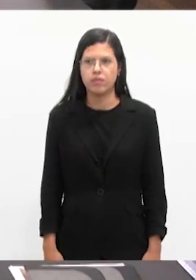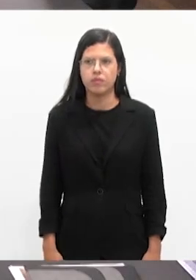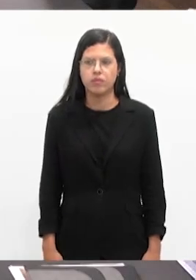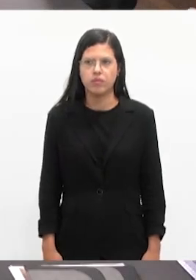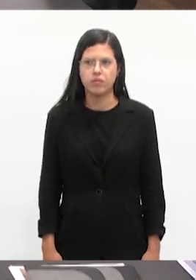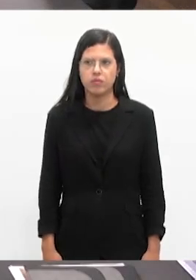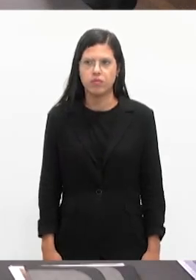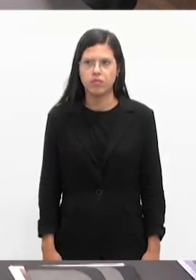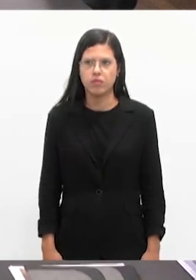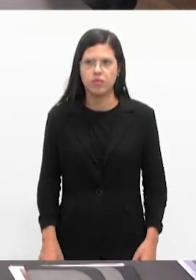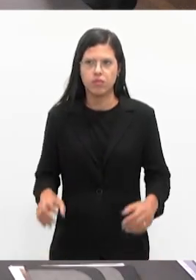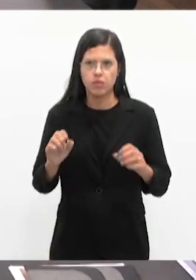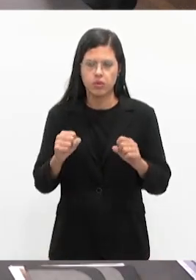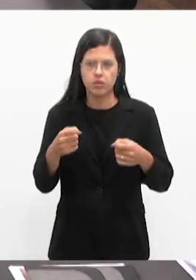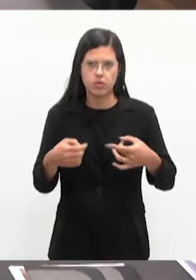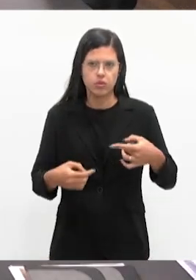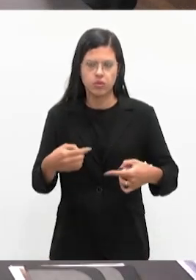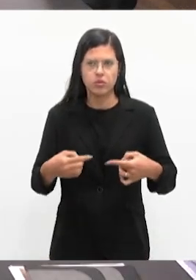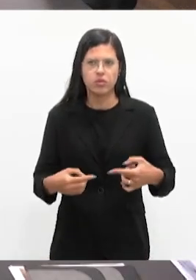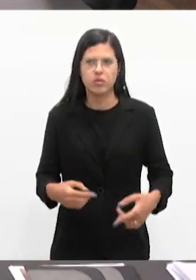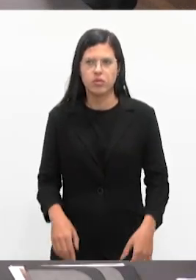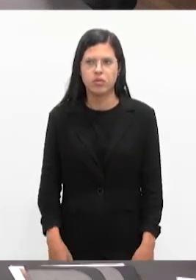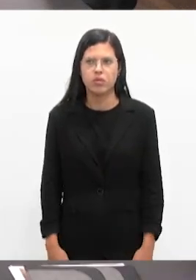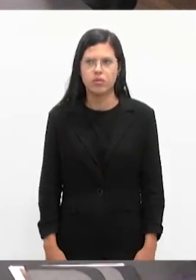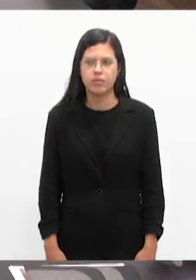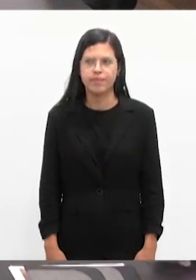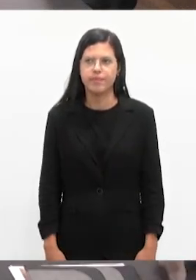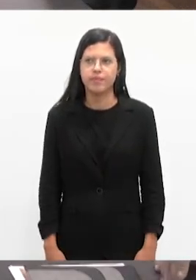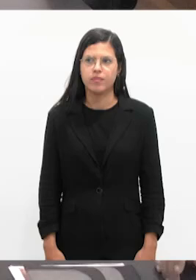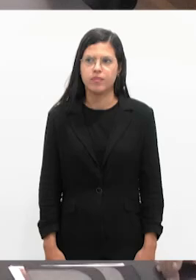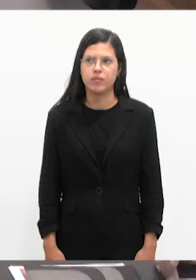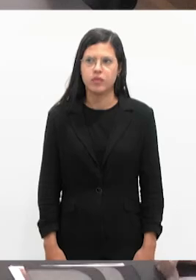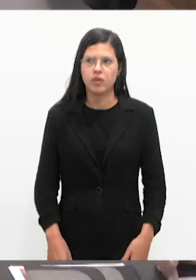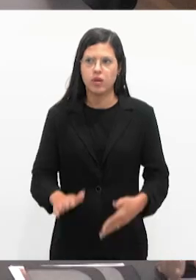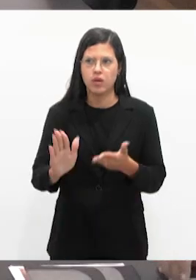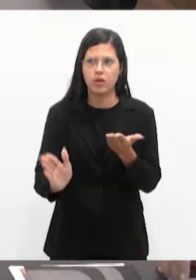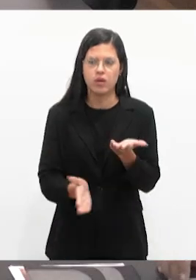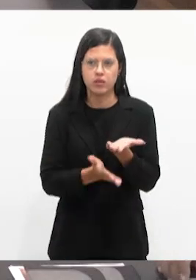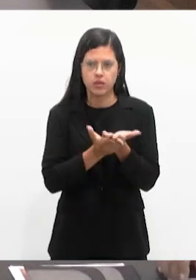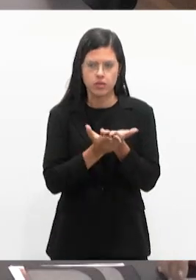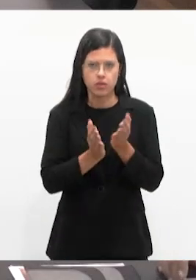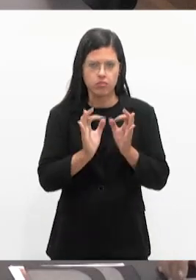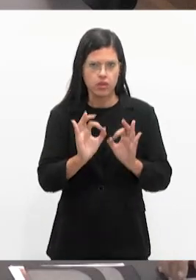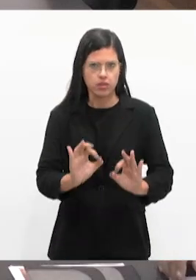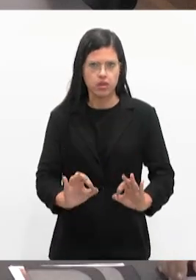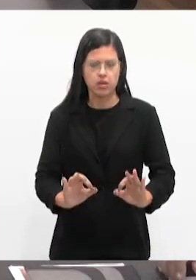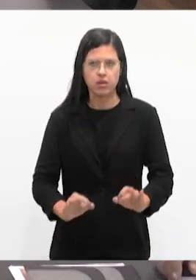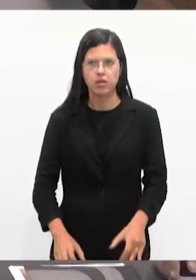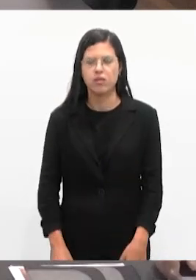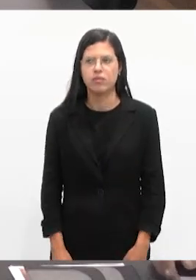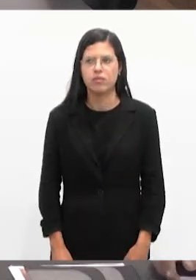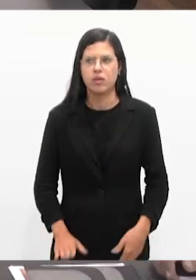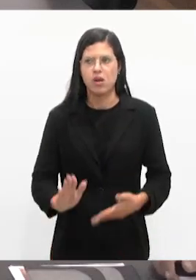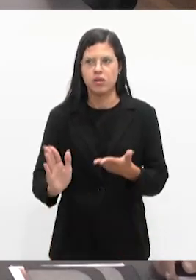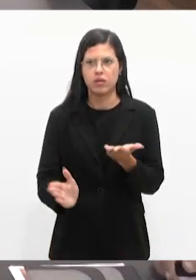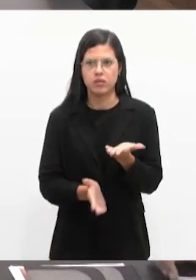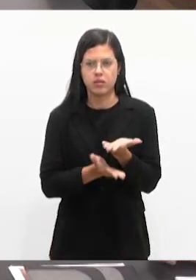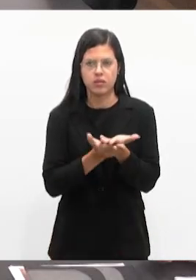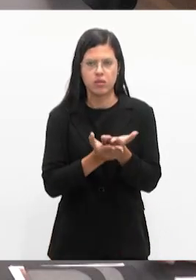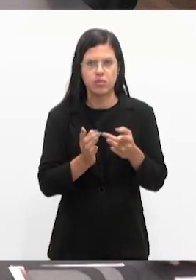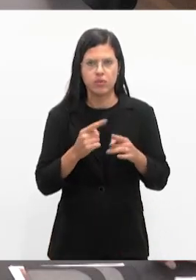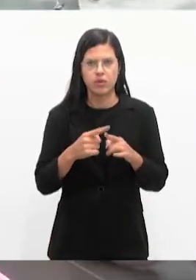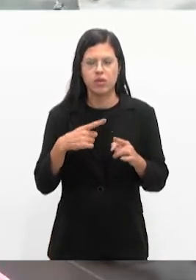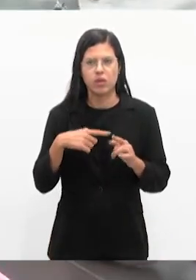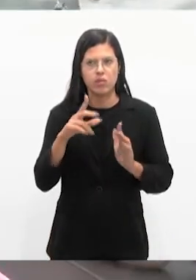Pode discutir, então, deputado Não, é o Carlos seguinte. Mink, em relação ao 33. Veja, a anexação está certa. A anexação está certa que tem um